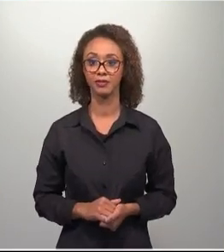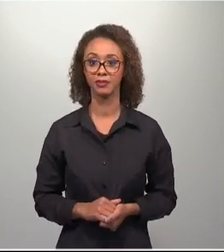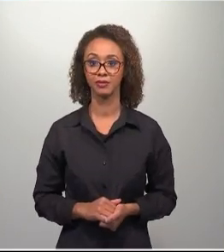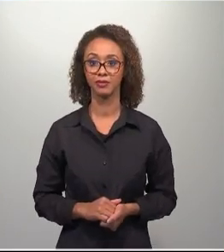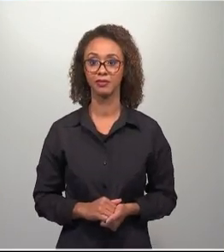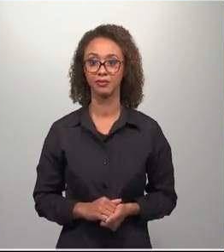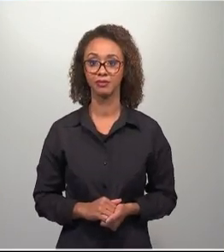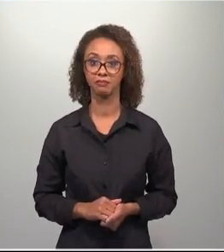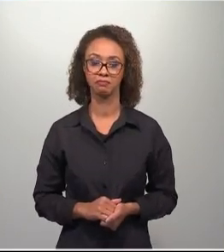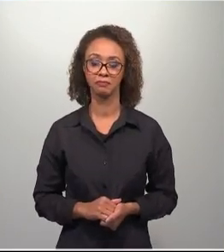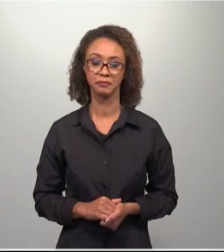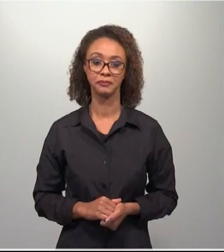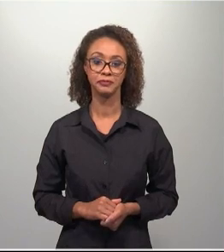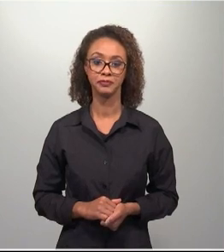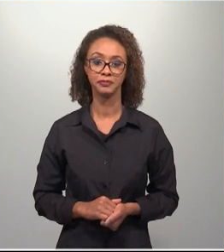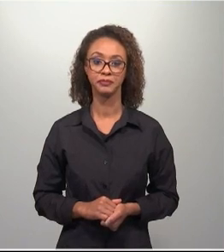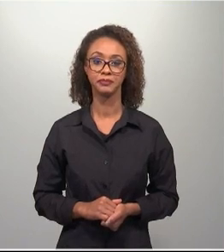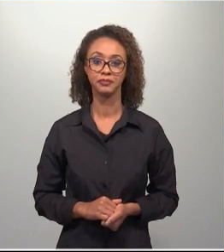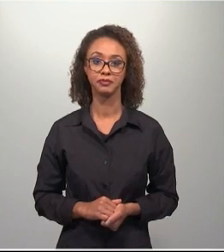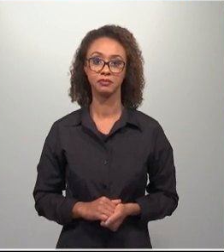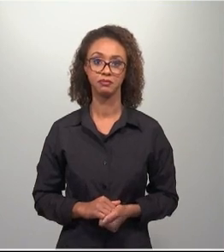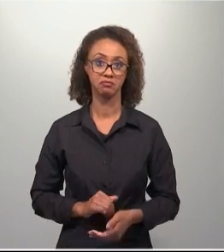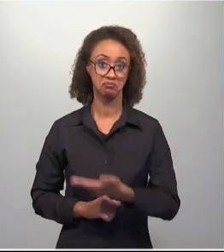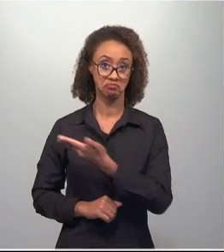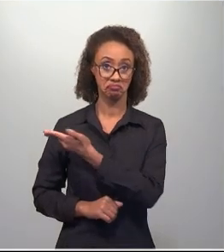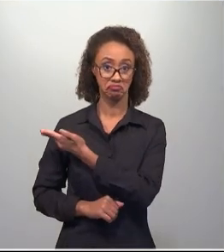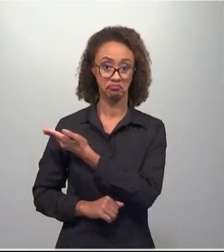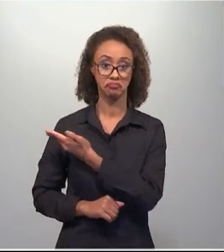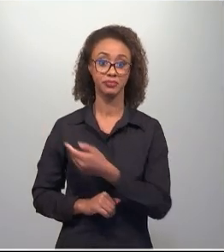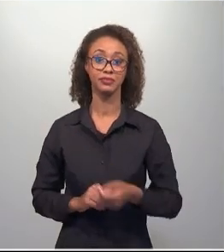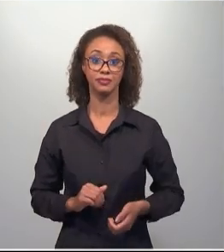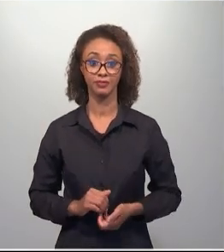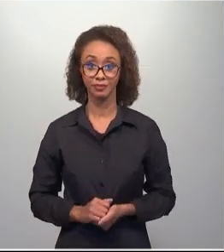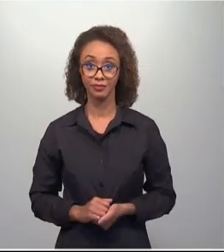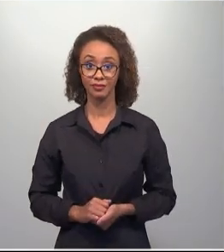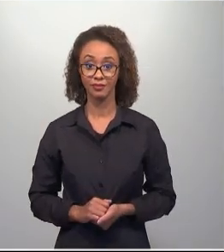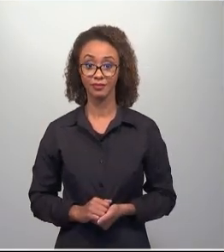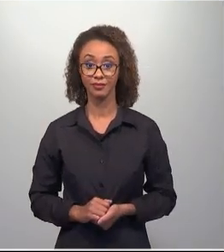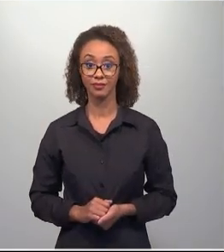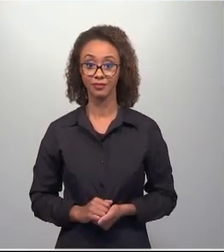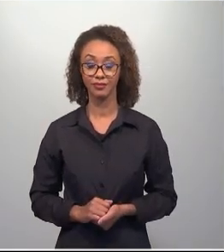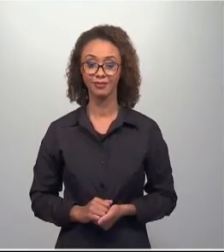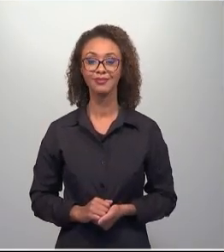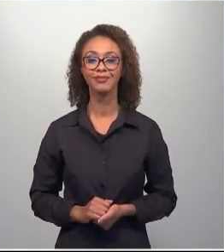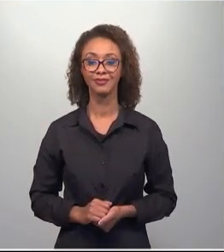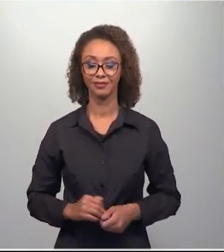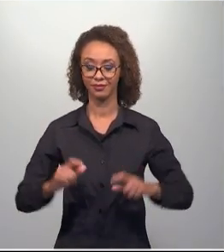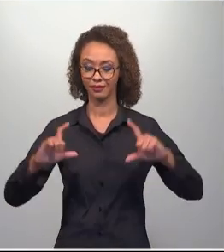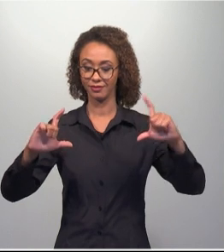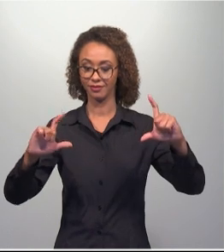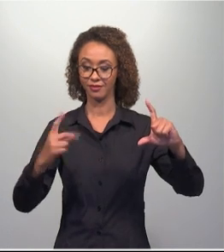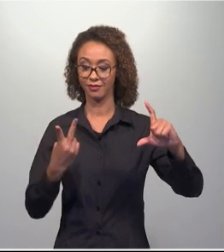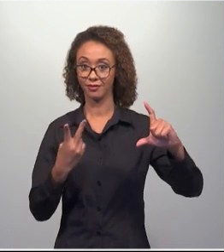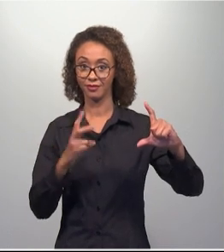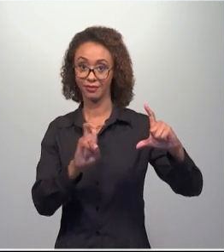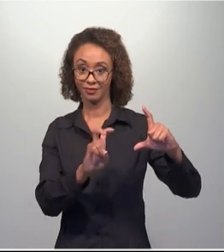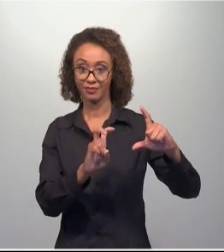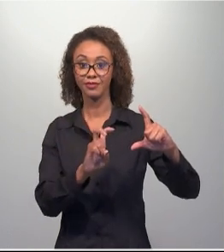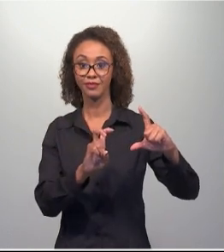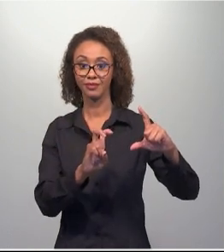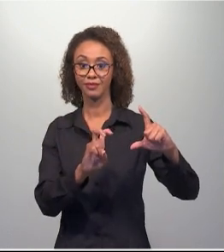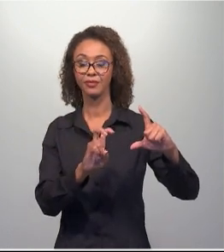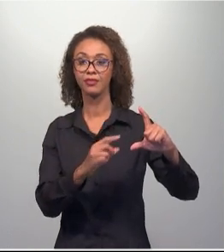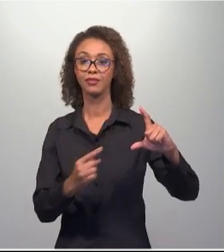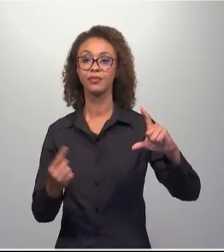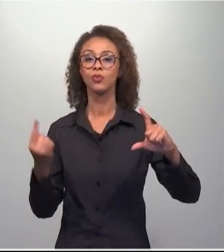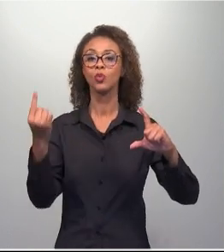aqui então eu tenho o equivalente desse mal a esse binário que nós tínhamos aí